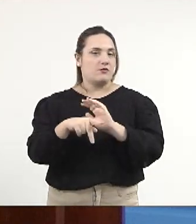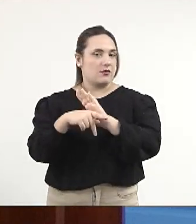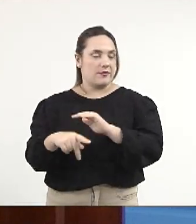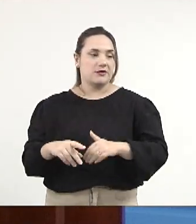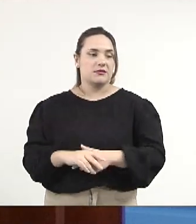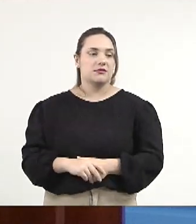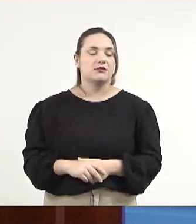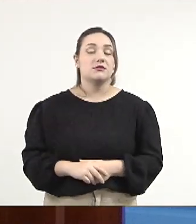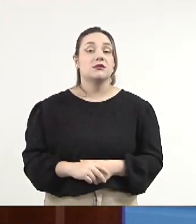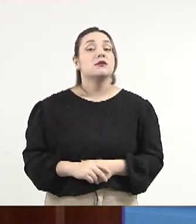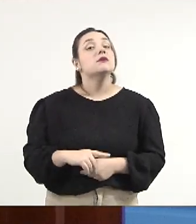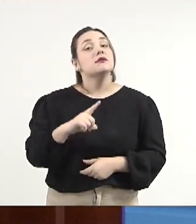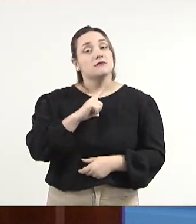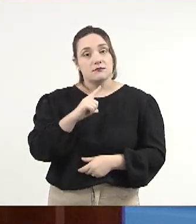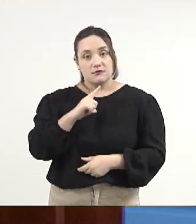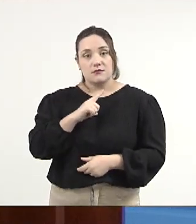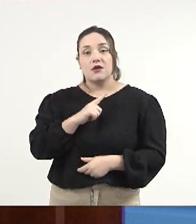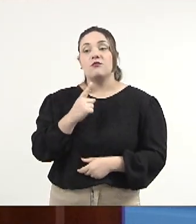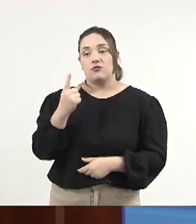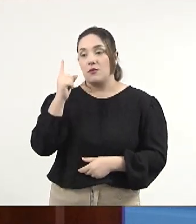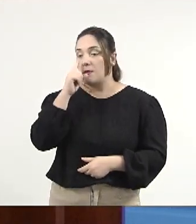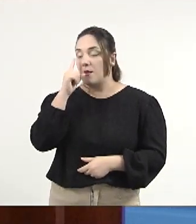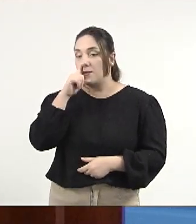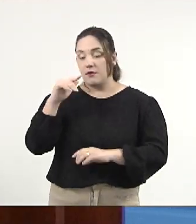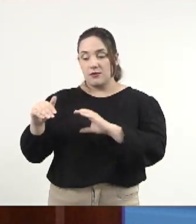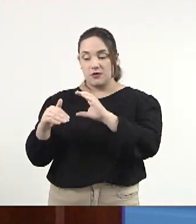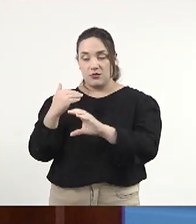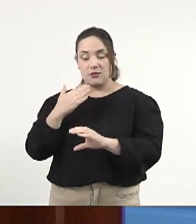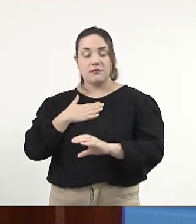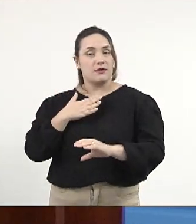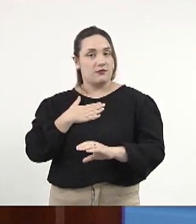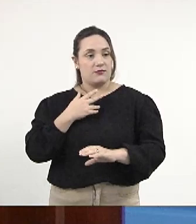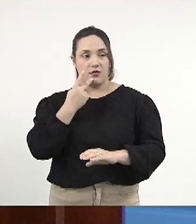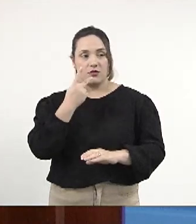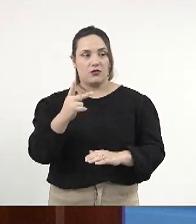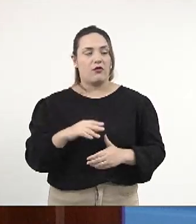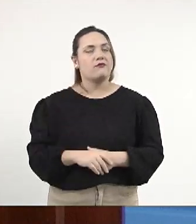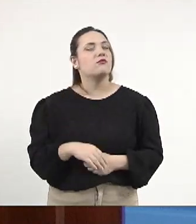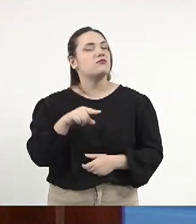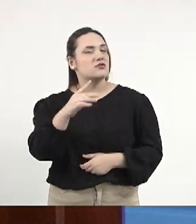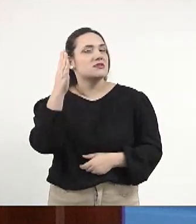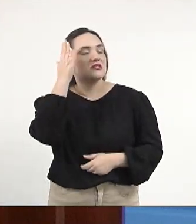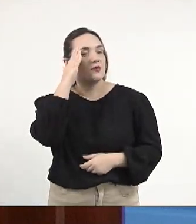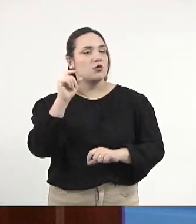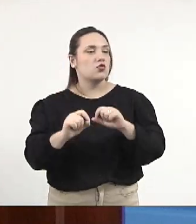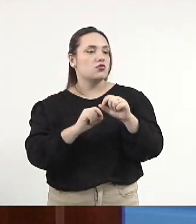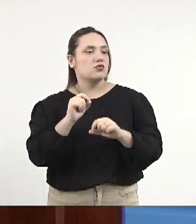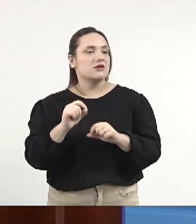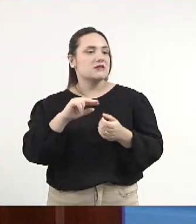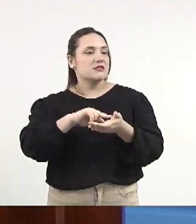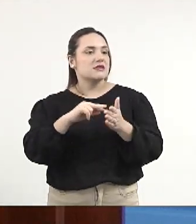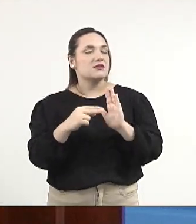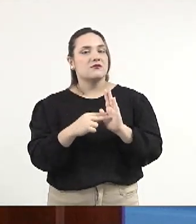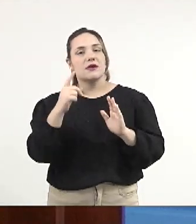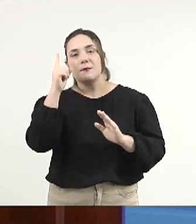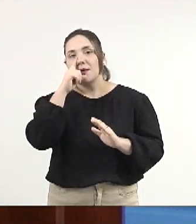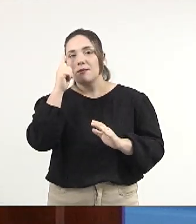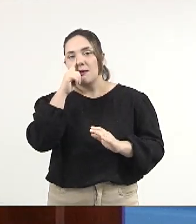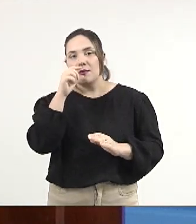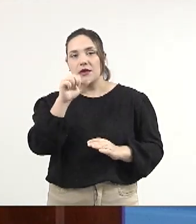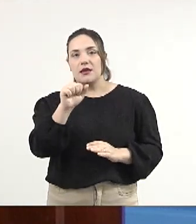Eu recebi uma mensagem de uma dessas mães dizendo: você sabe o que é uma mãe atípica?